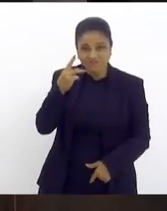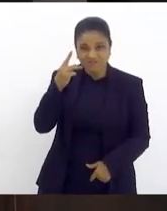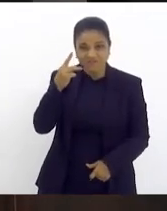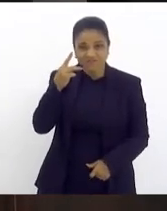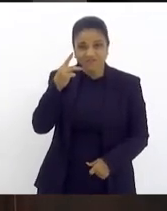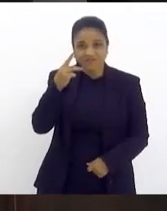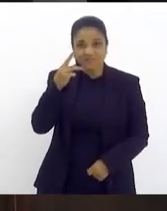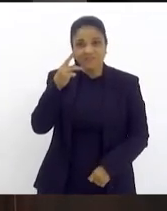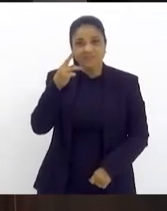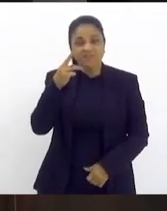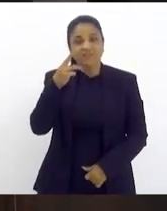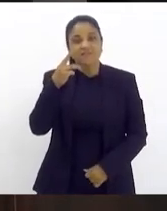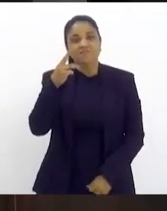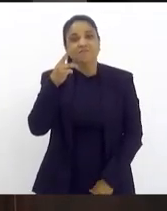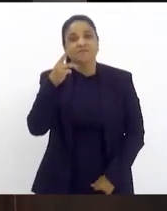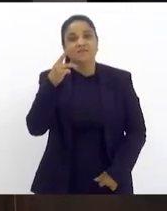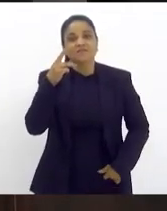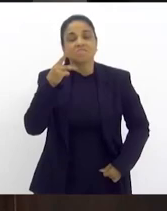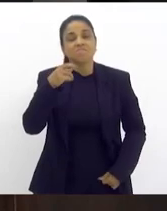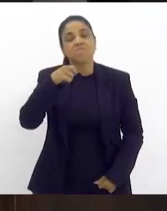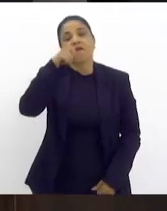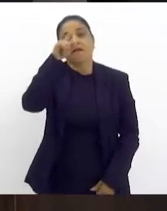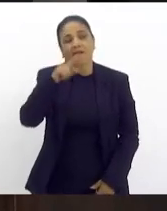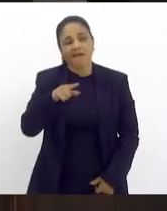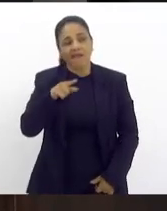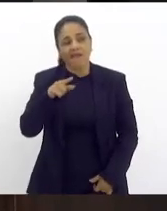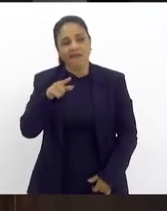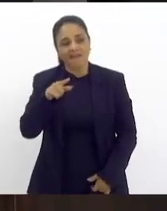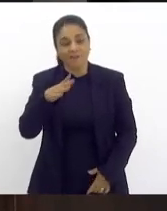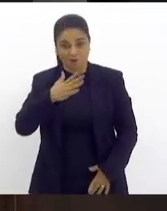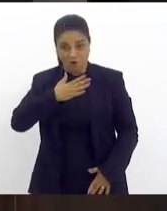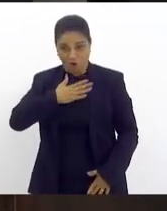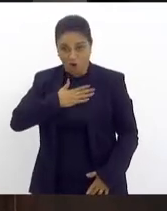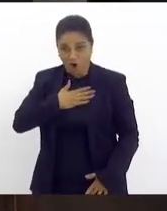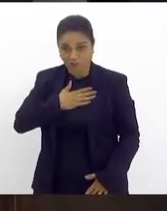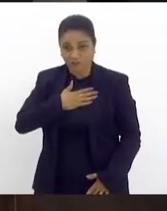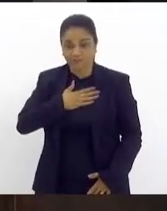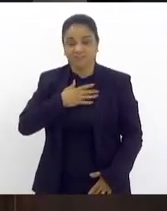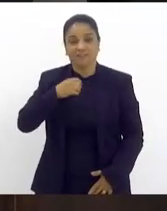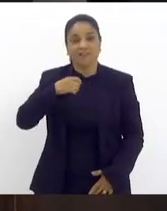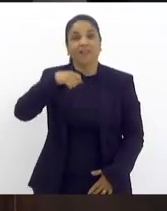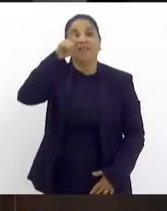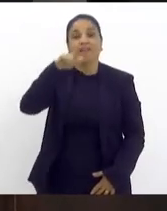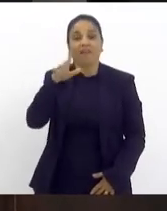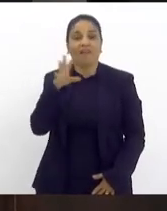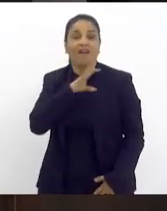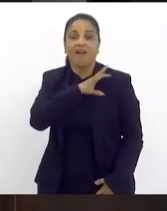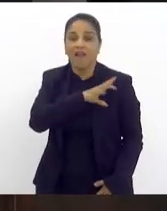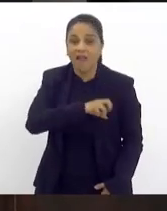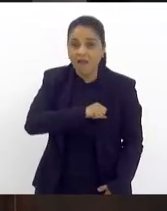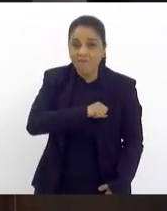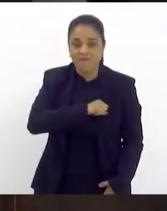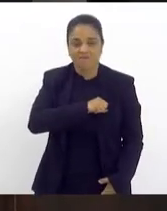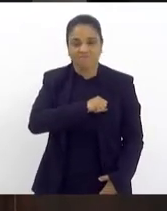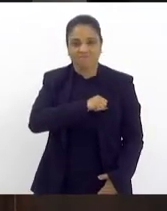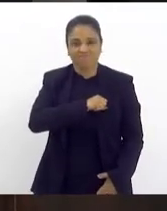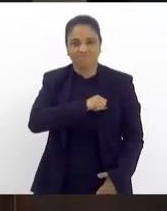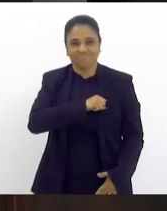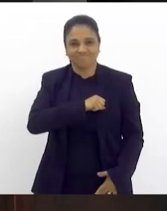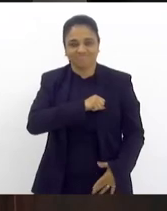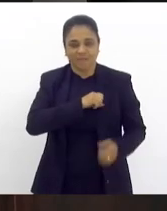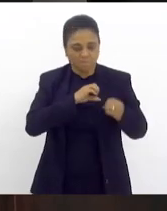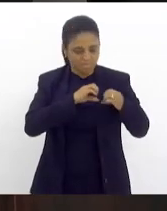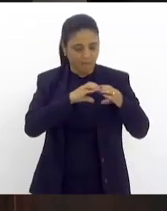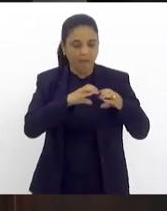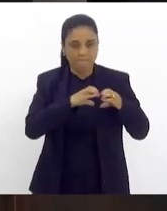ela para quem é um entusiasta, para quem gosta, para quem ama, para quem faz aquilo com o coração, ela acaba